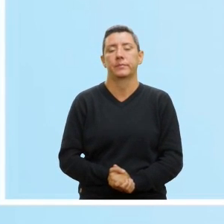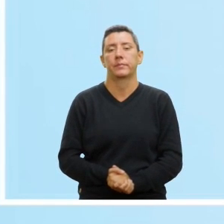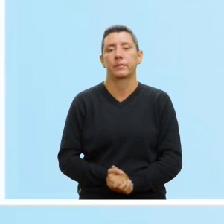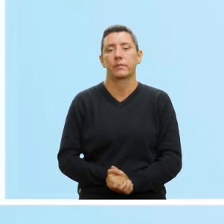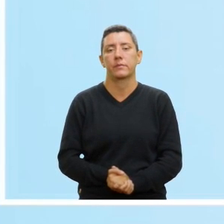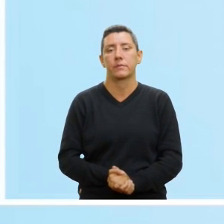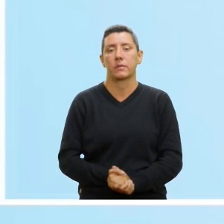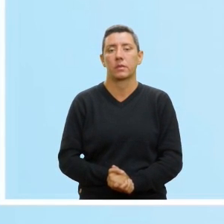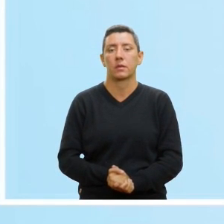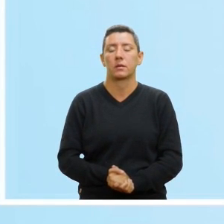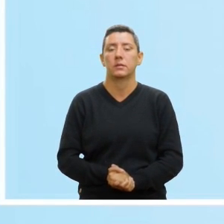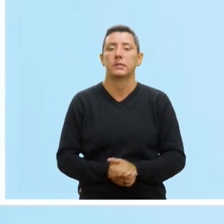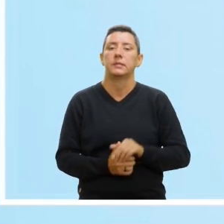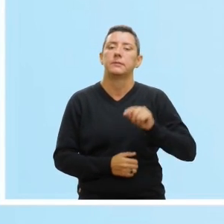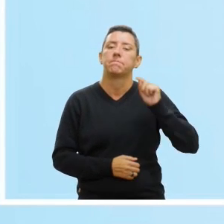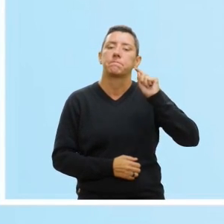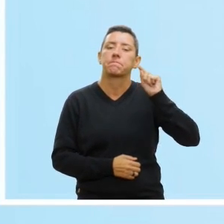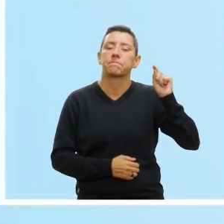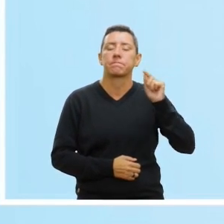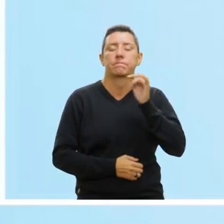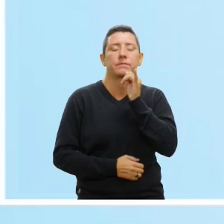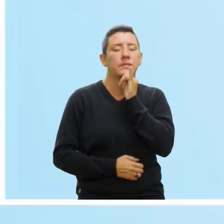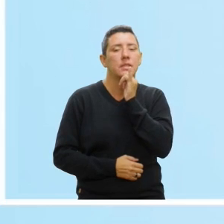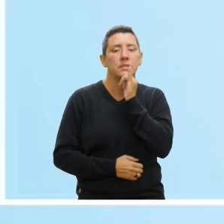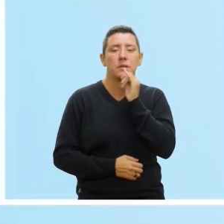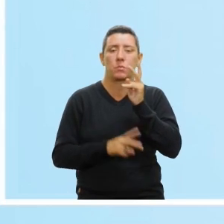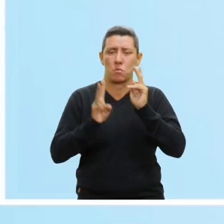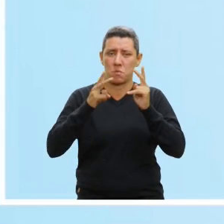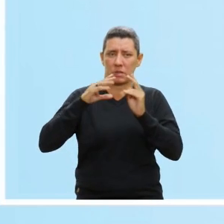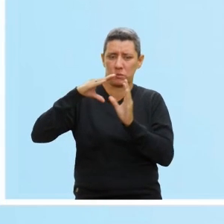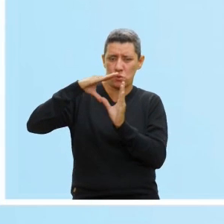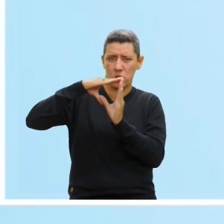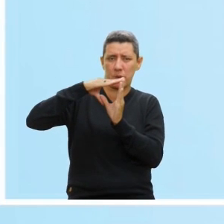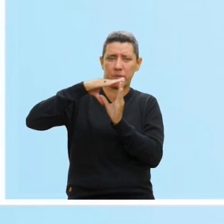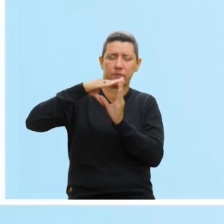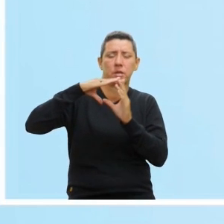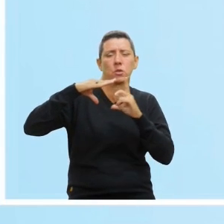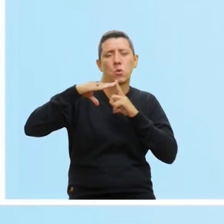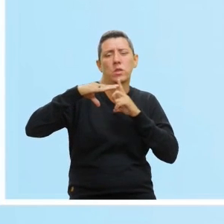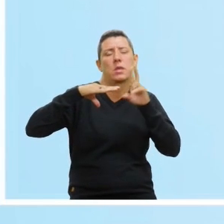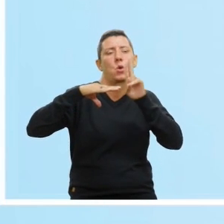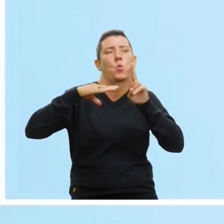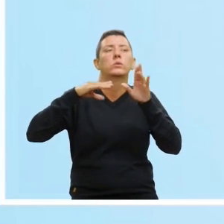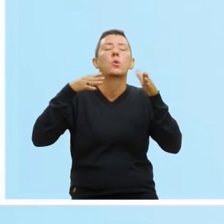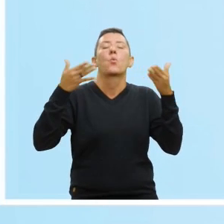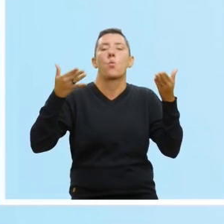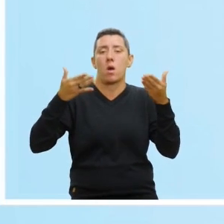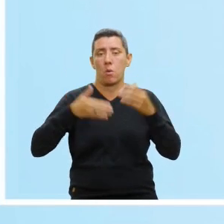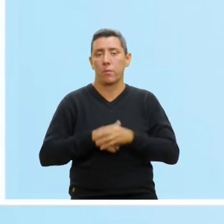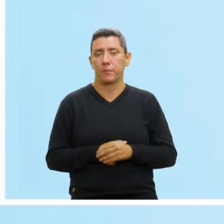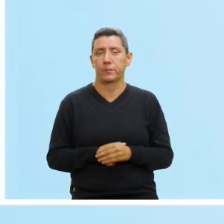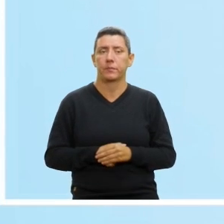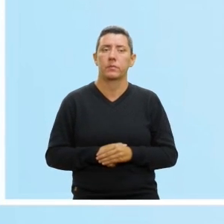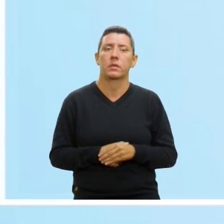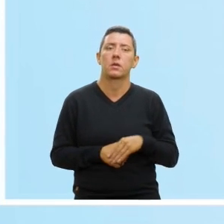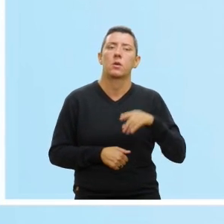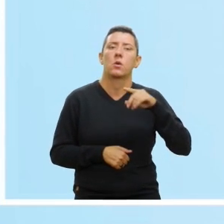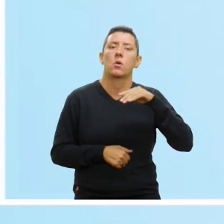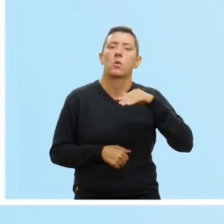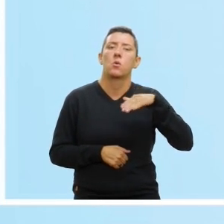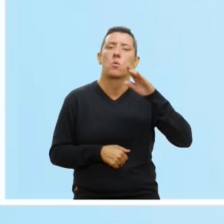Aqui alguns exemplos, a gente ainda aqui falando dos amplificadores, né, alguns exemplos de amplificadores utilizados. O mais comum, ele é